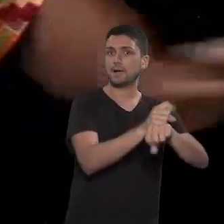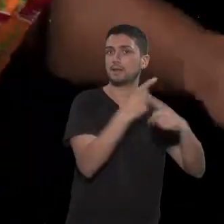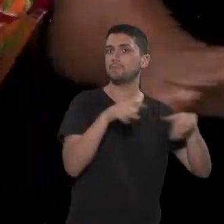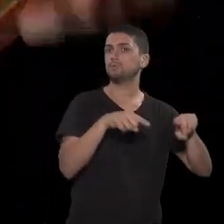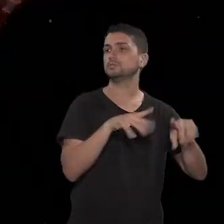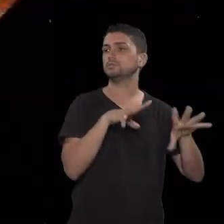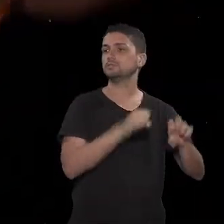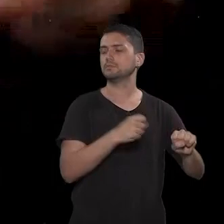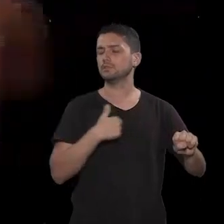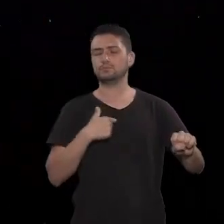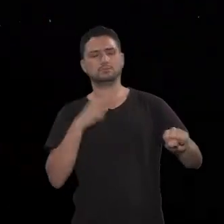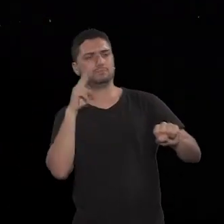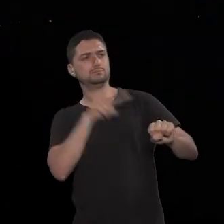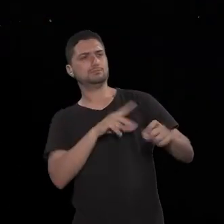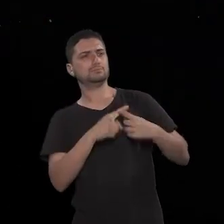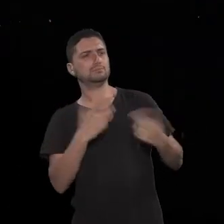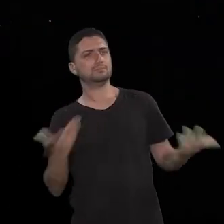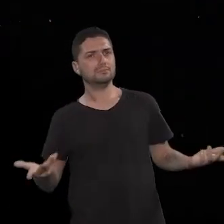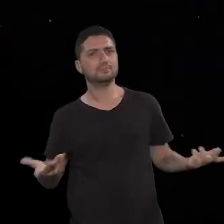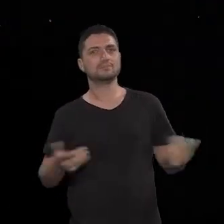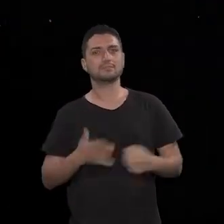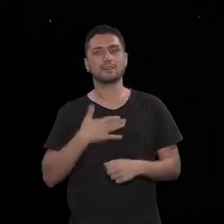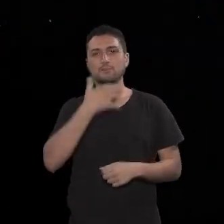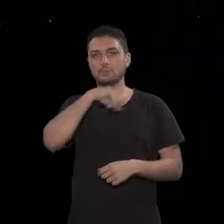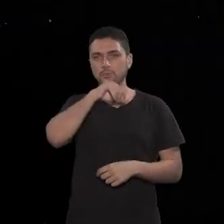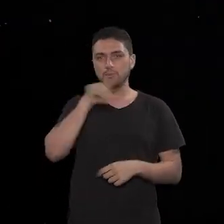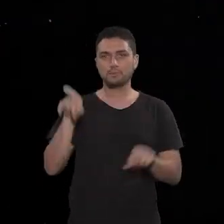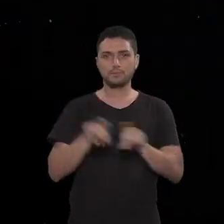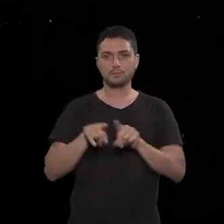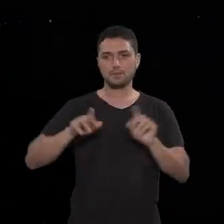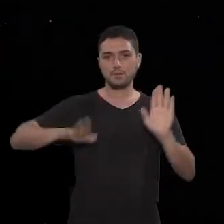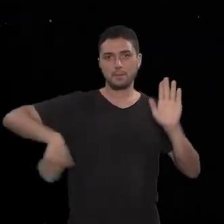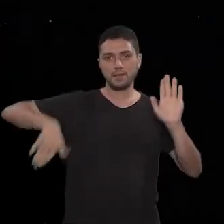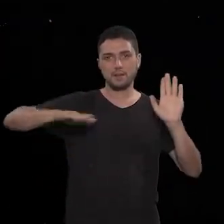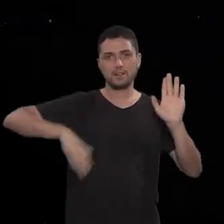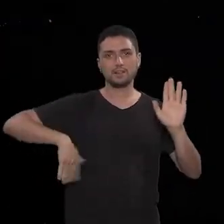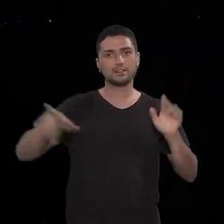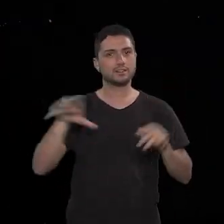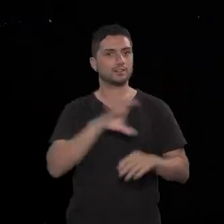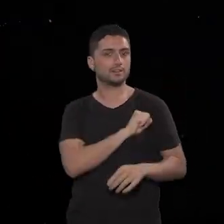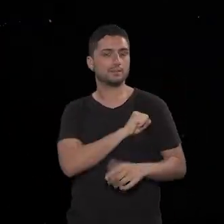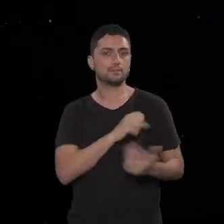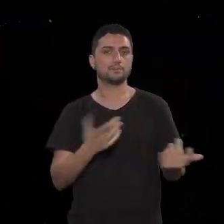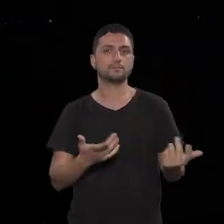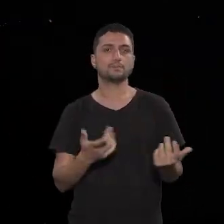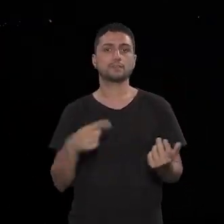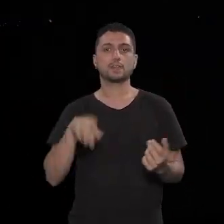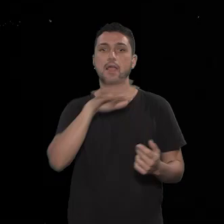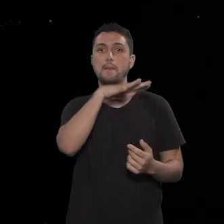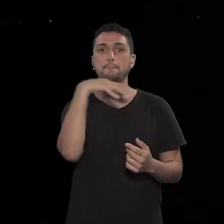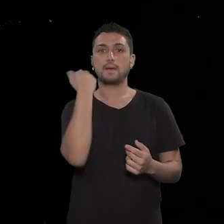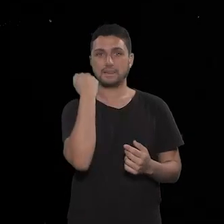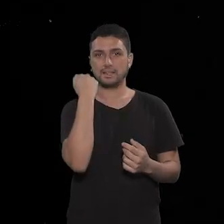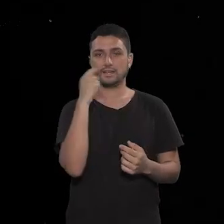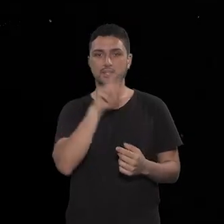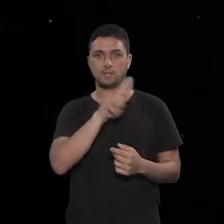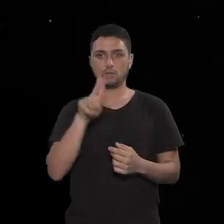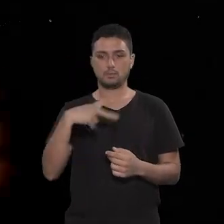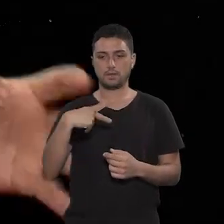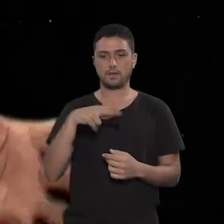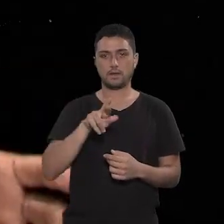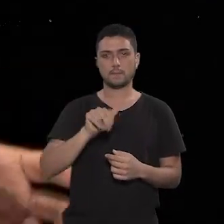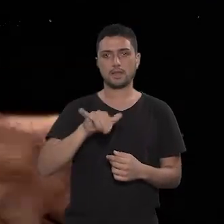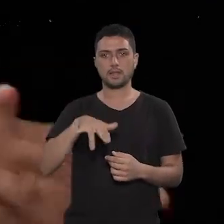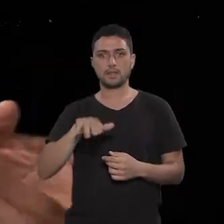Bambas do Dia, parava tudo. Depois ela seguia o baile. Enfim, meu pai da Praiana, porque a Praiana é criada